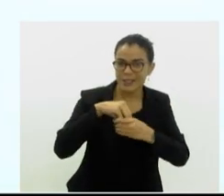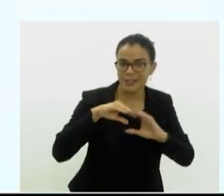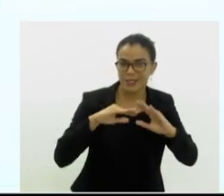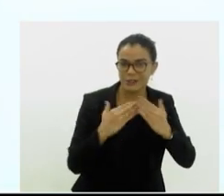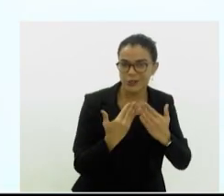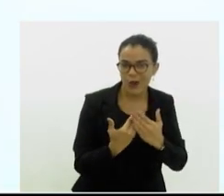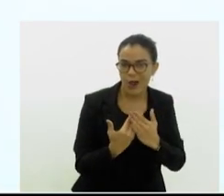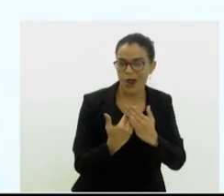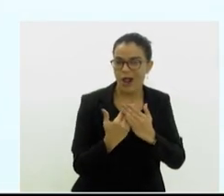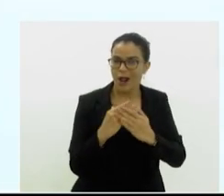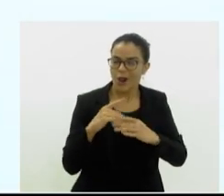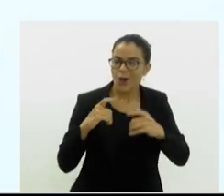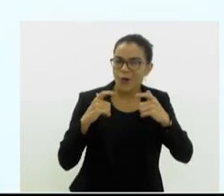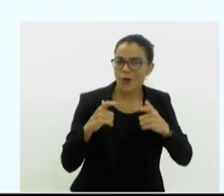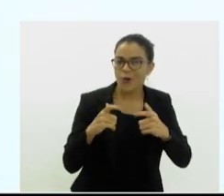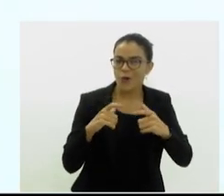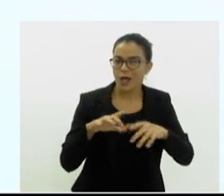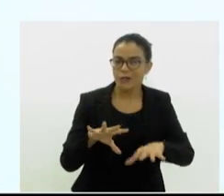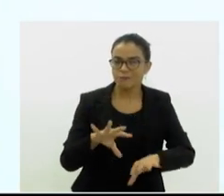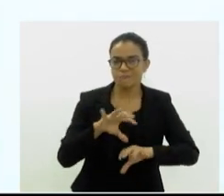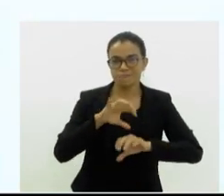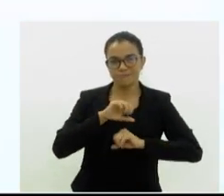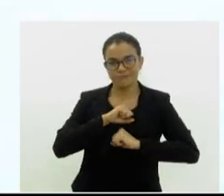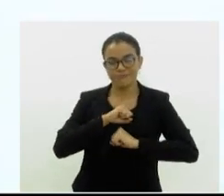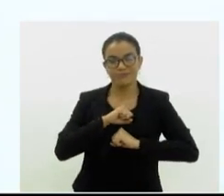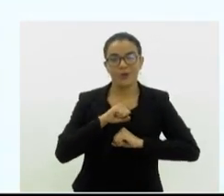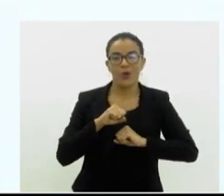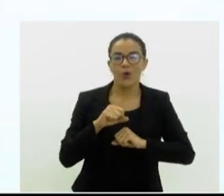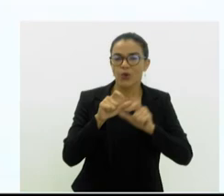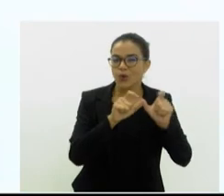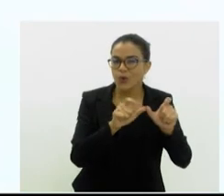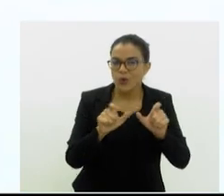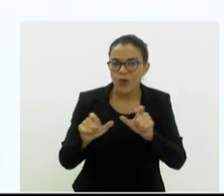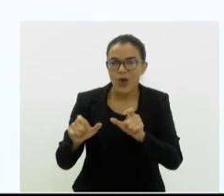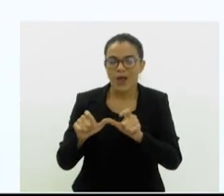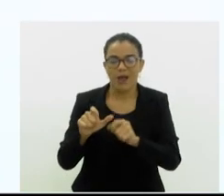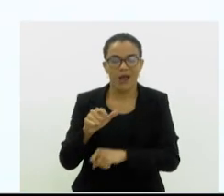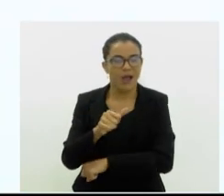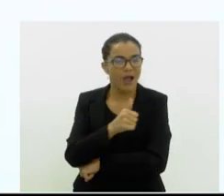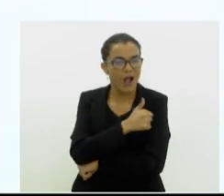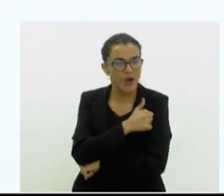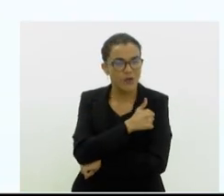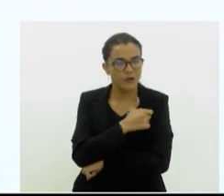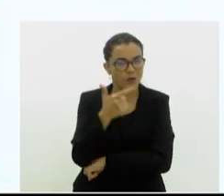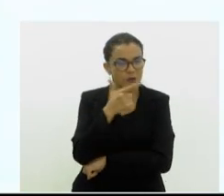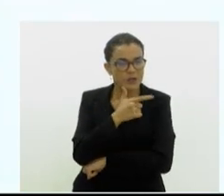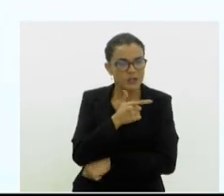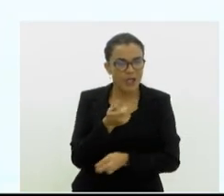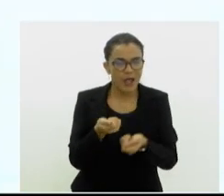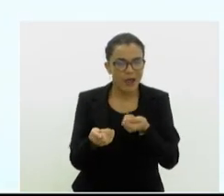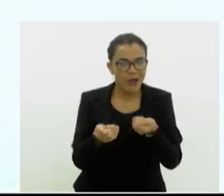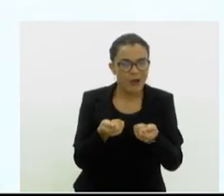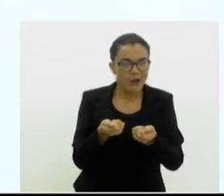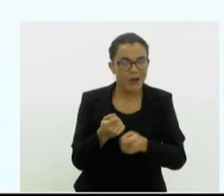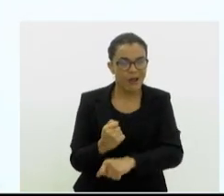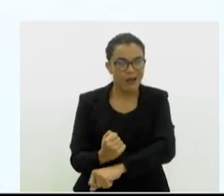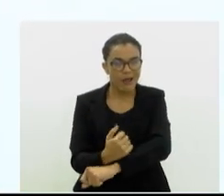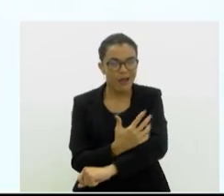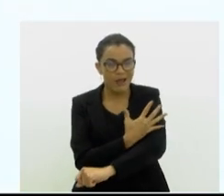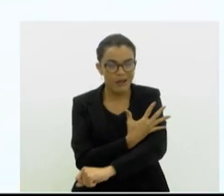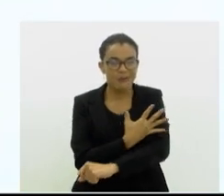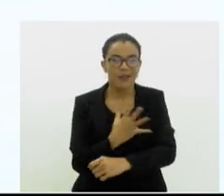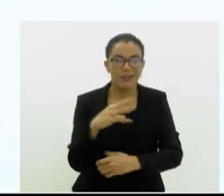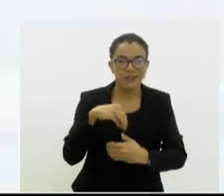de pertencimento e que os estudantes possam gerenciar melhor as suas emoções também